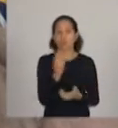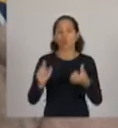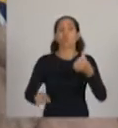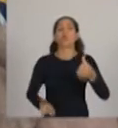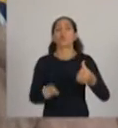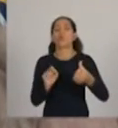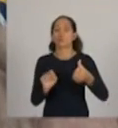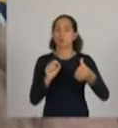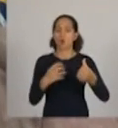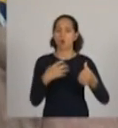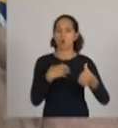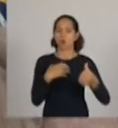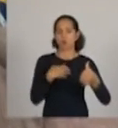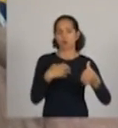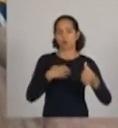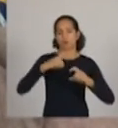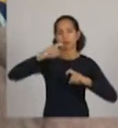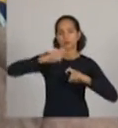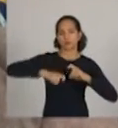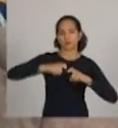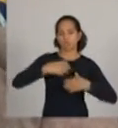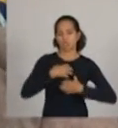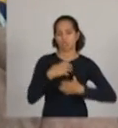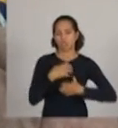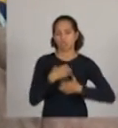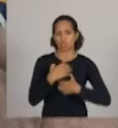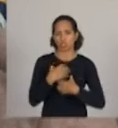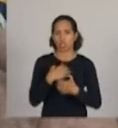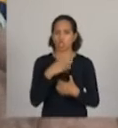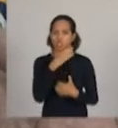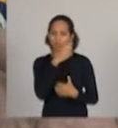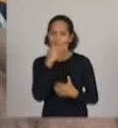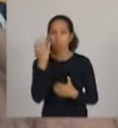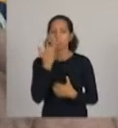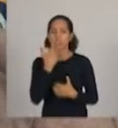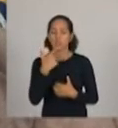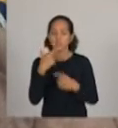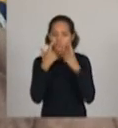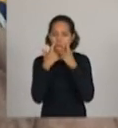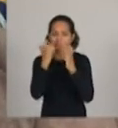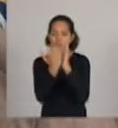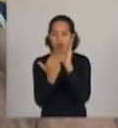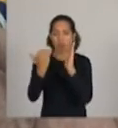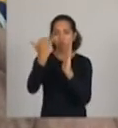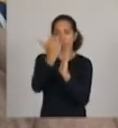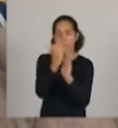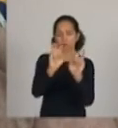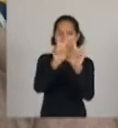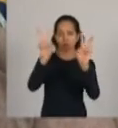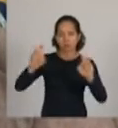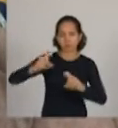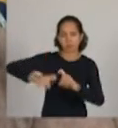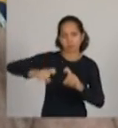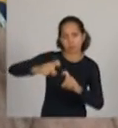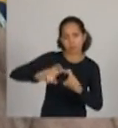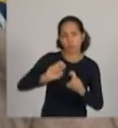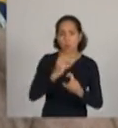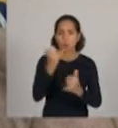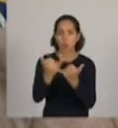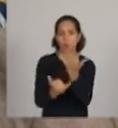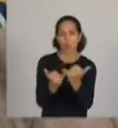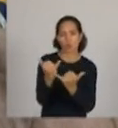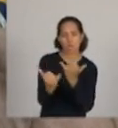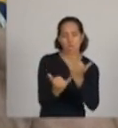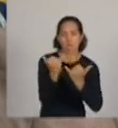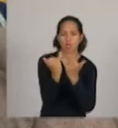seriam comportamentos sexuais. Crianças que apresentam interesse por questões sexuais ou que façam brincadeira de